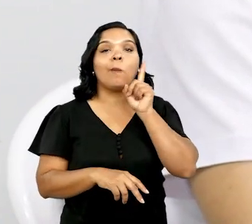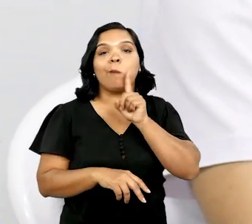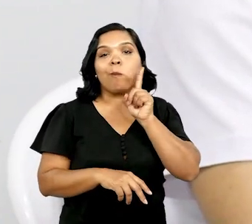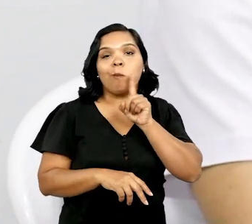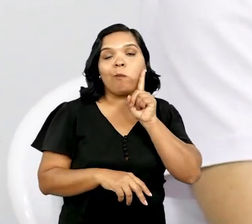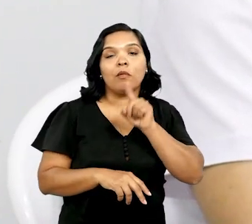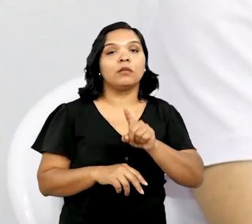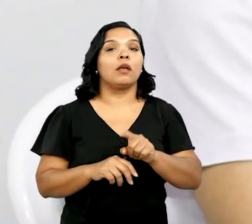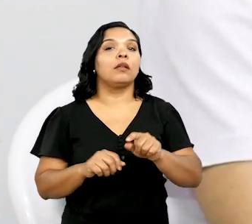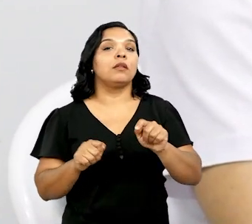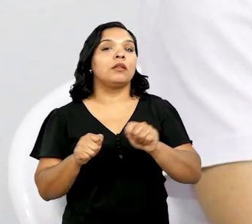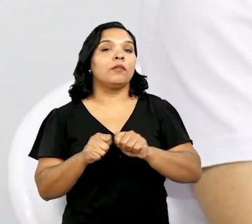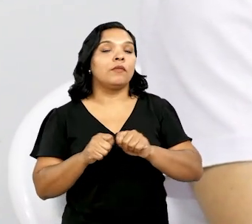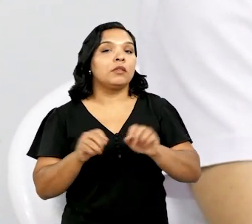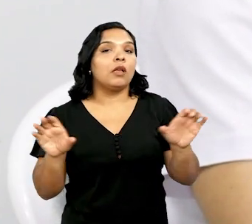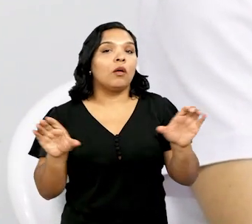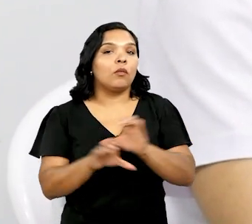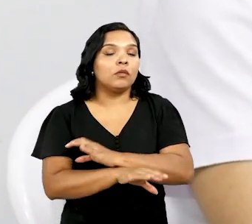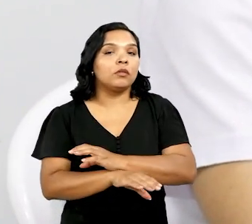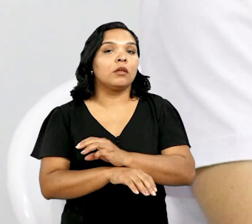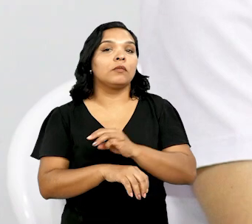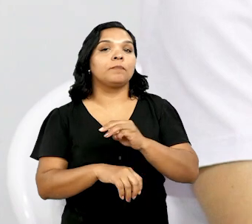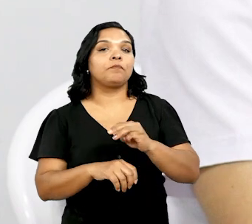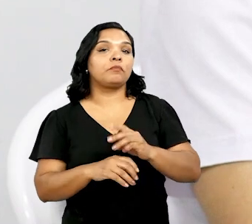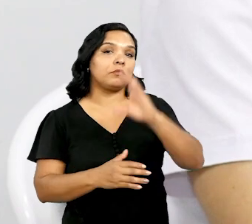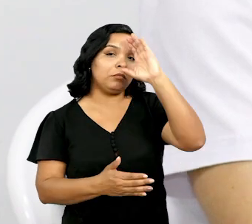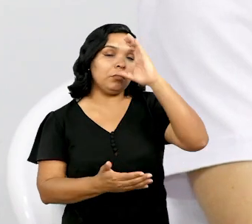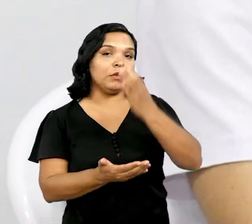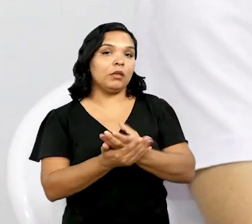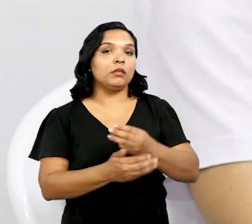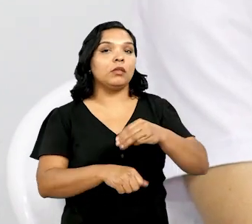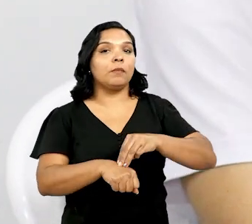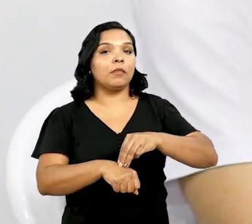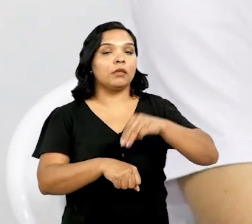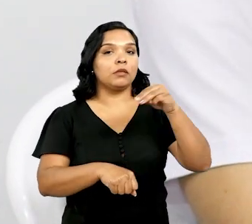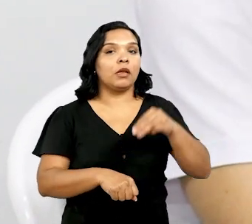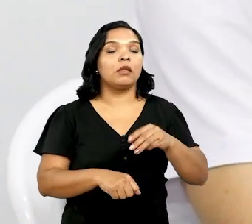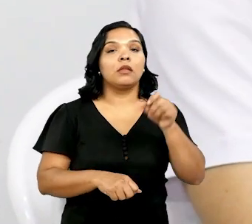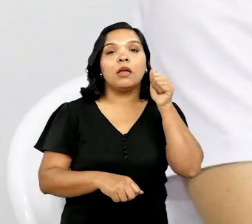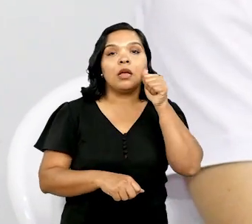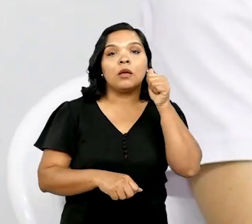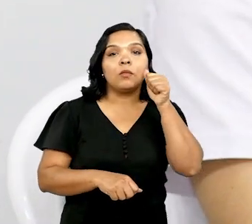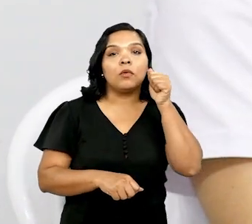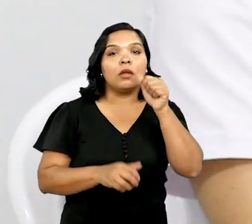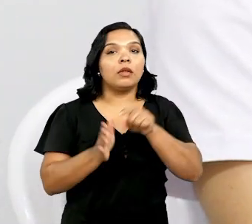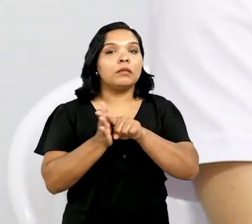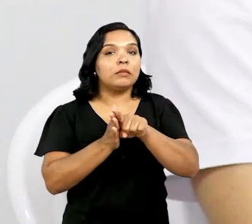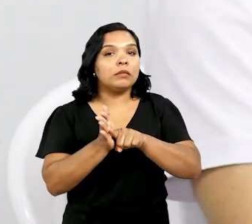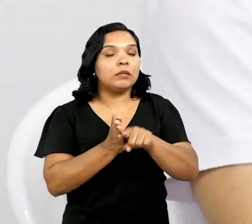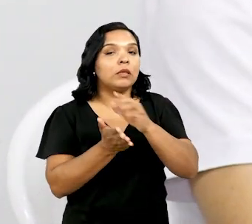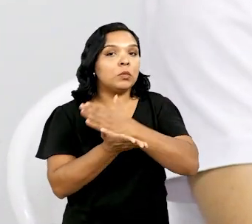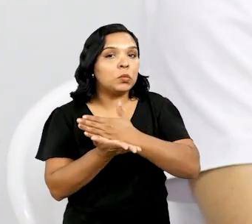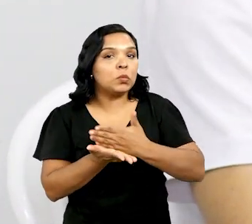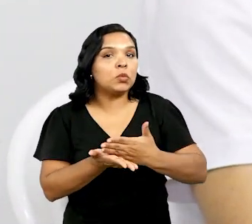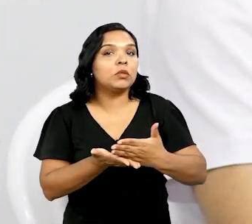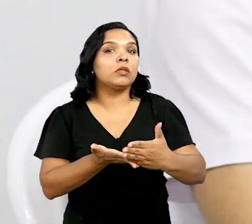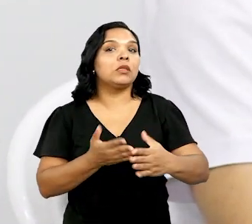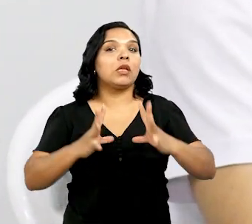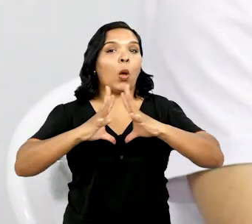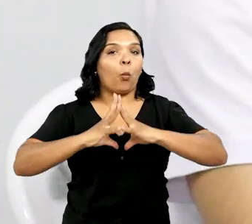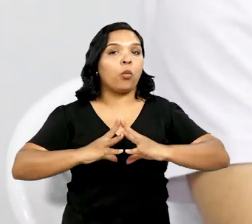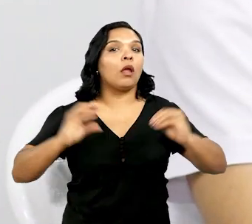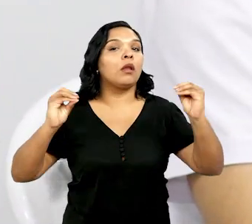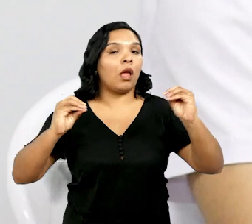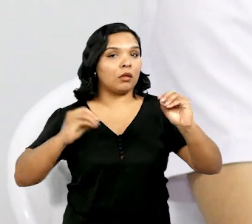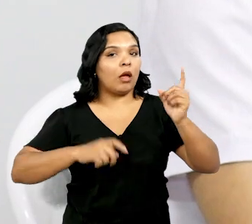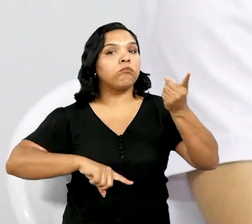Unidos, onde eu fiz a conclusão da minha tese de mestrado em Houston, as mulheres diagnosticadas em fases iniciais, a curabilidade